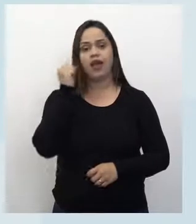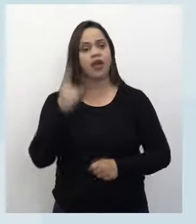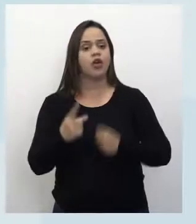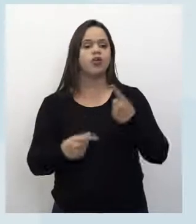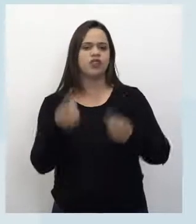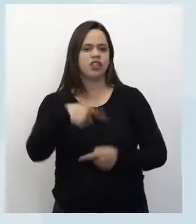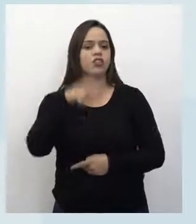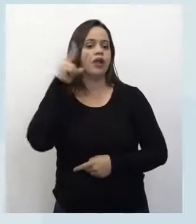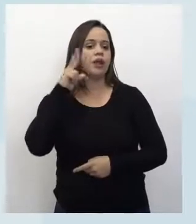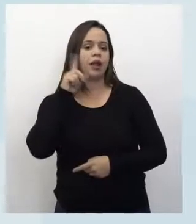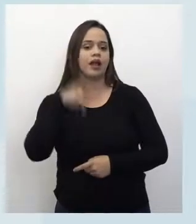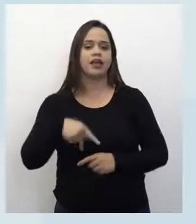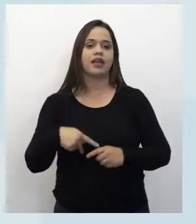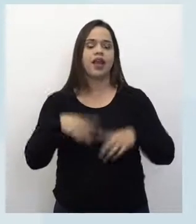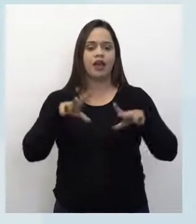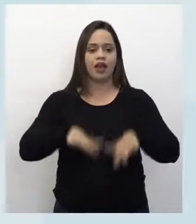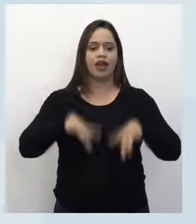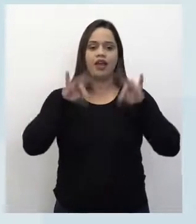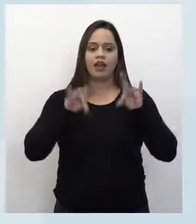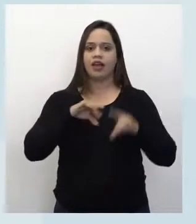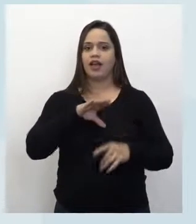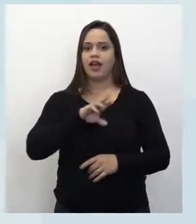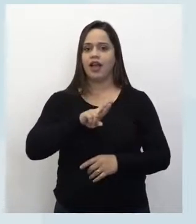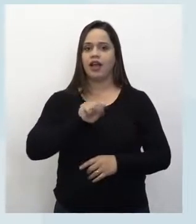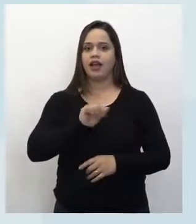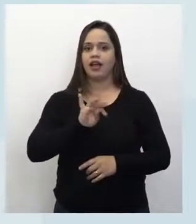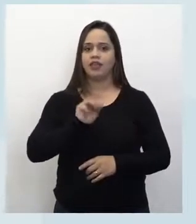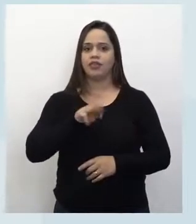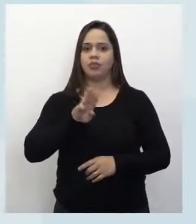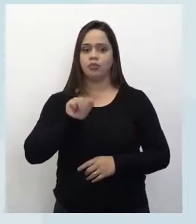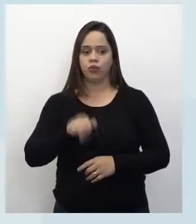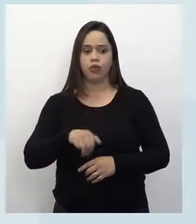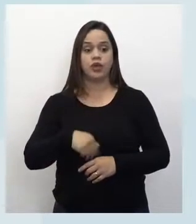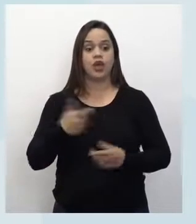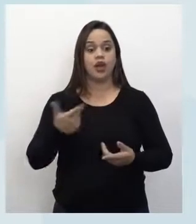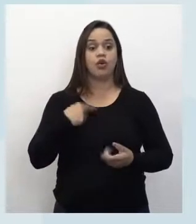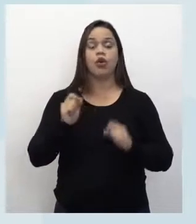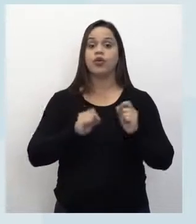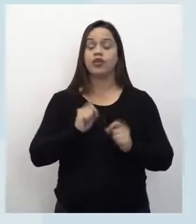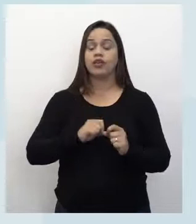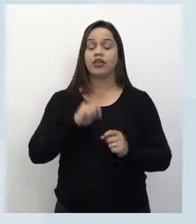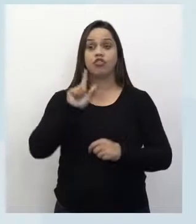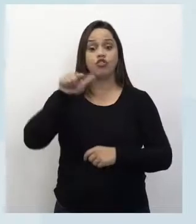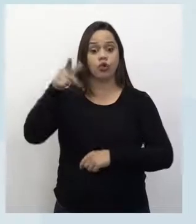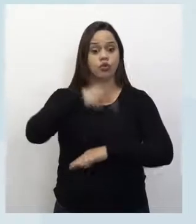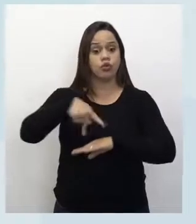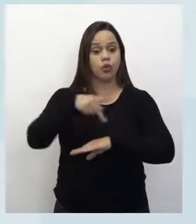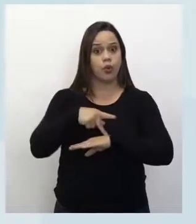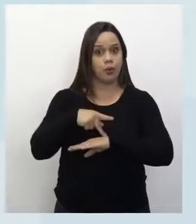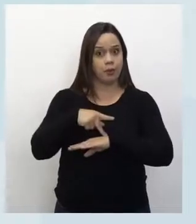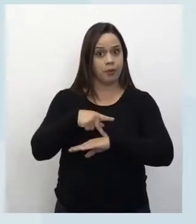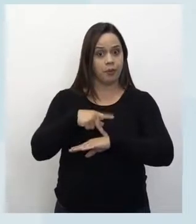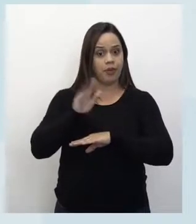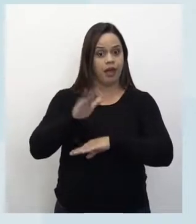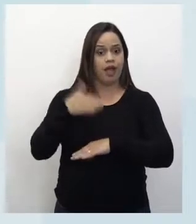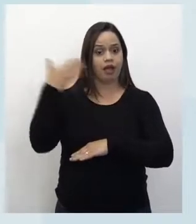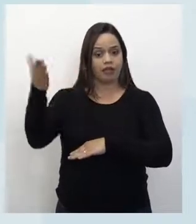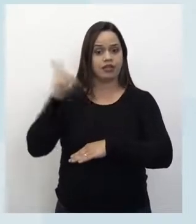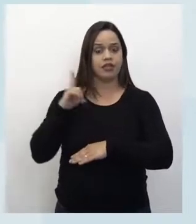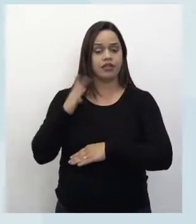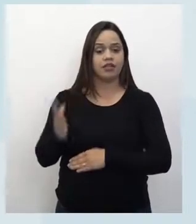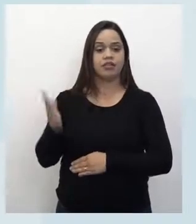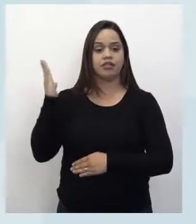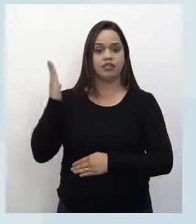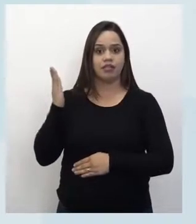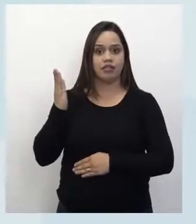Castelo Rá-Tim-Bum, Cocoricó. Internacionais, os Muppets, Beakman's World, que é o mundo de